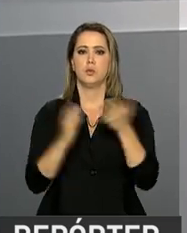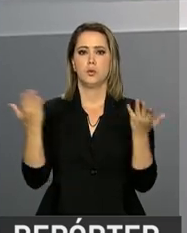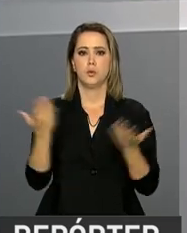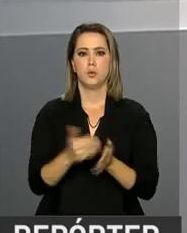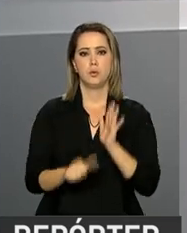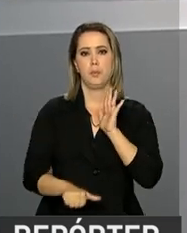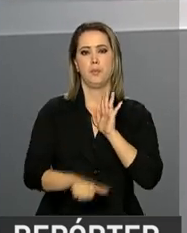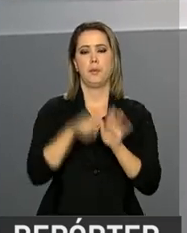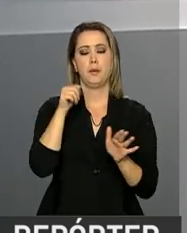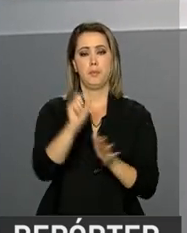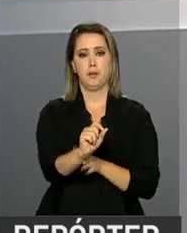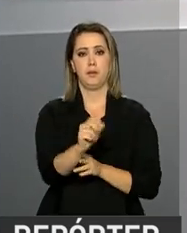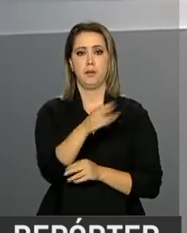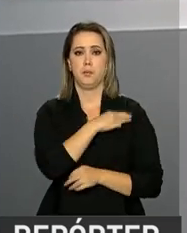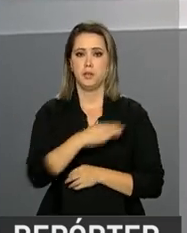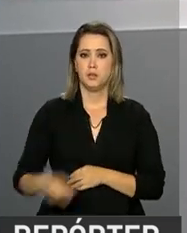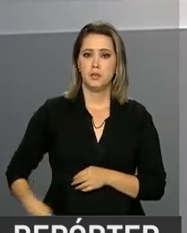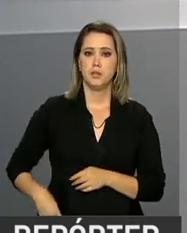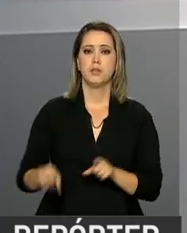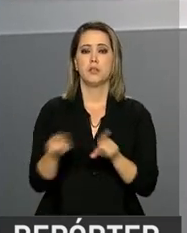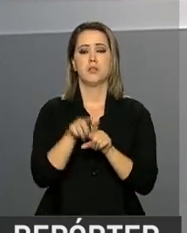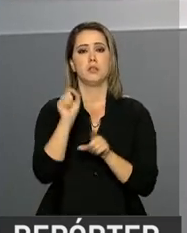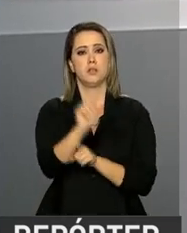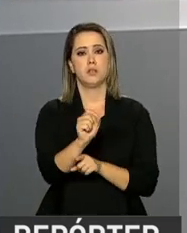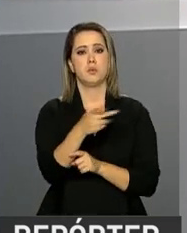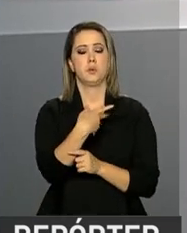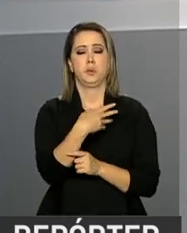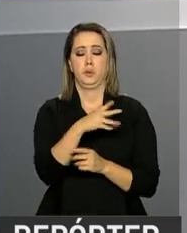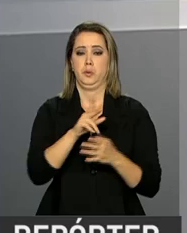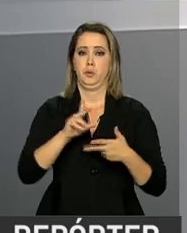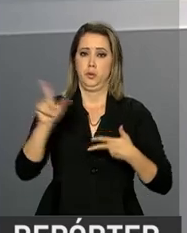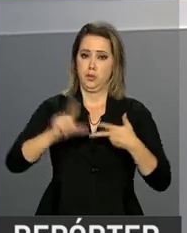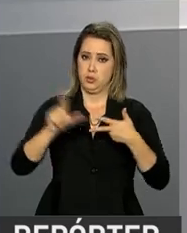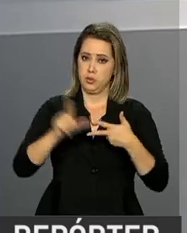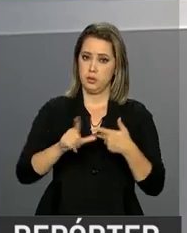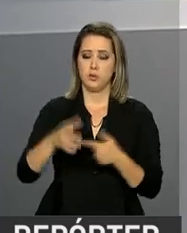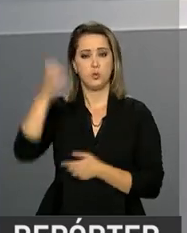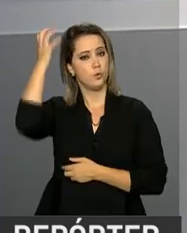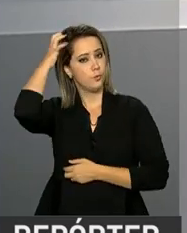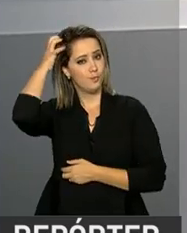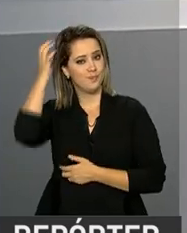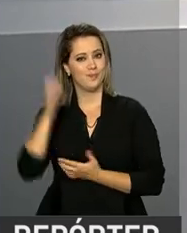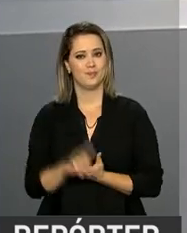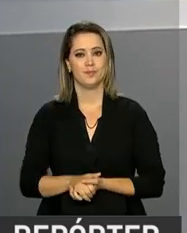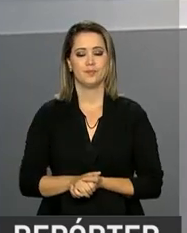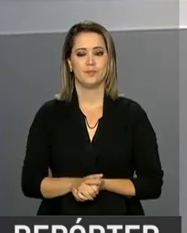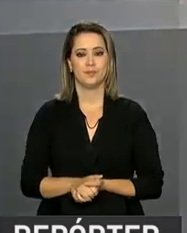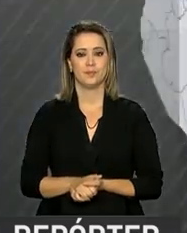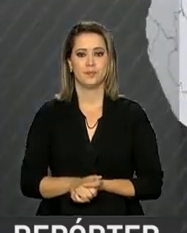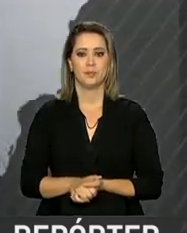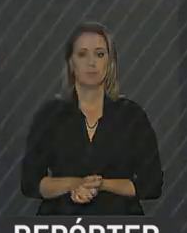primeira ministra, o presidente do parlamento e o rei da Noruega. A NBR acompanhou.